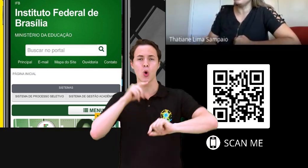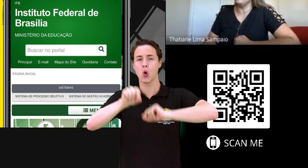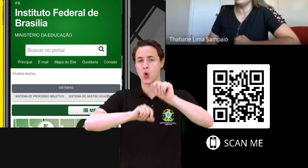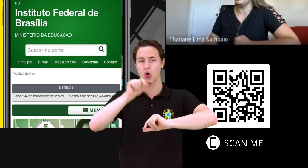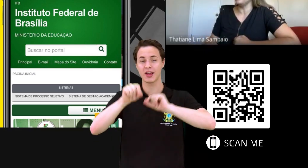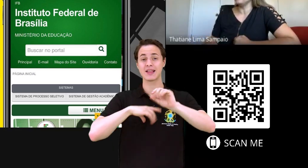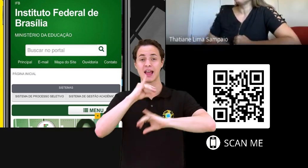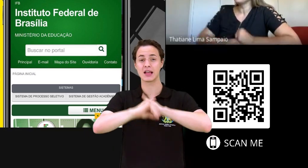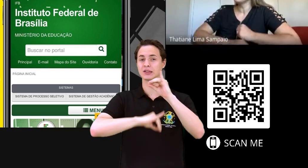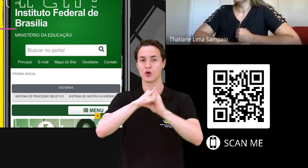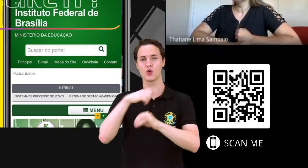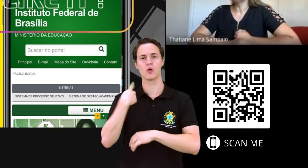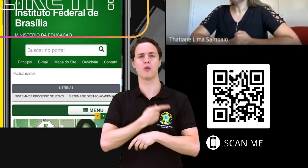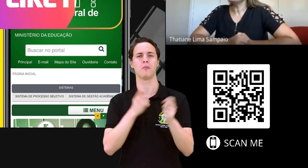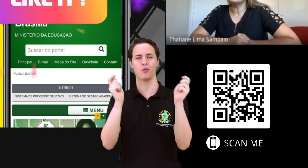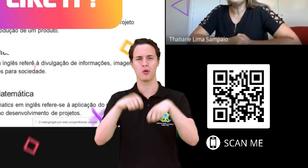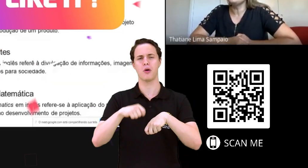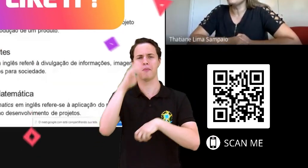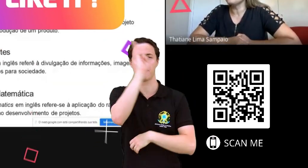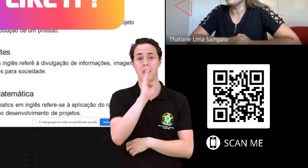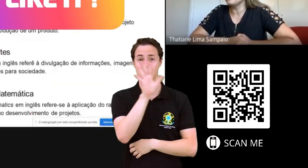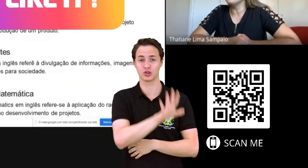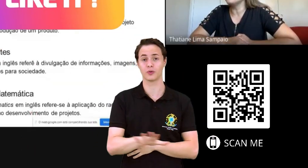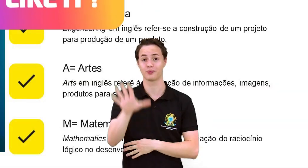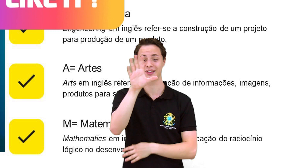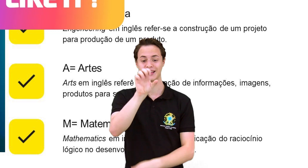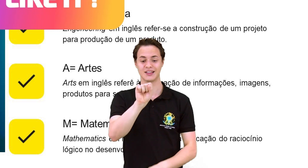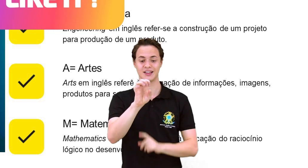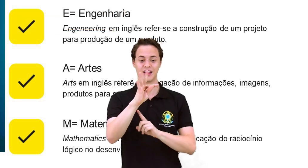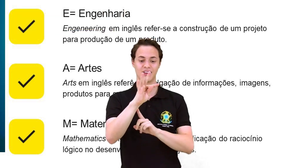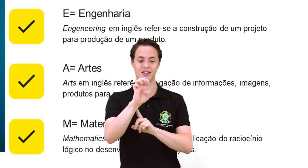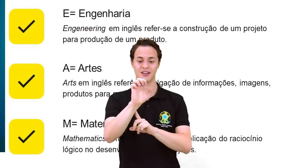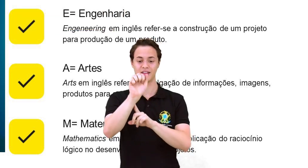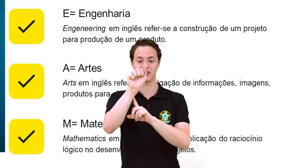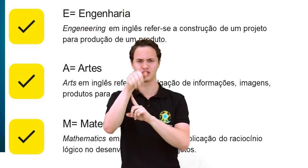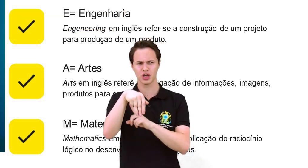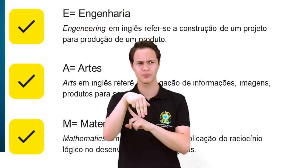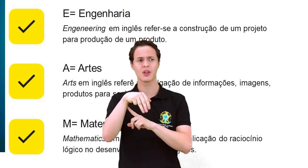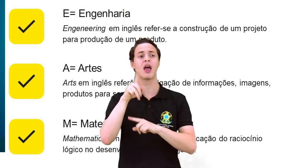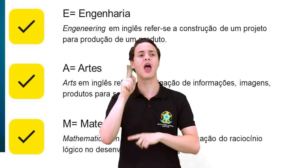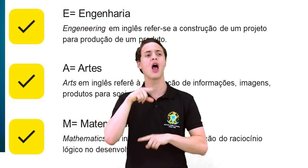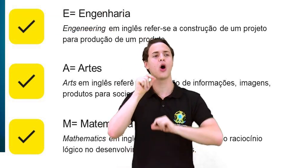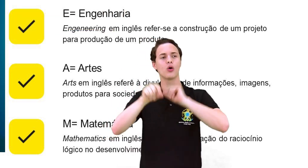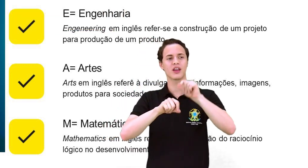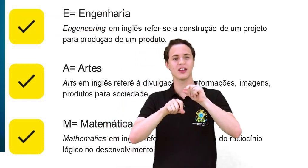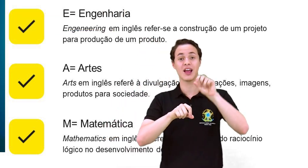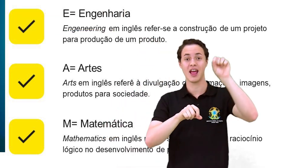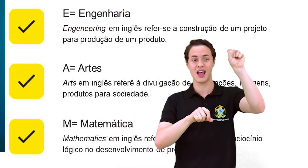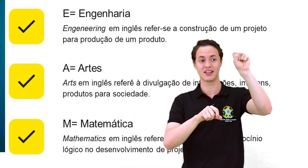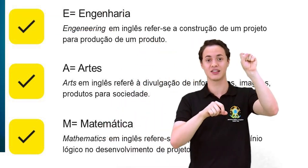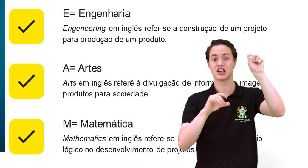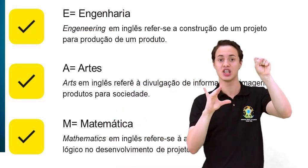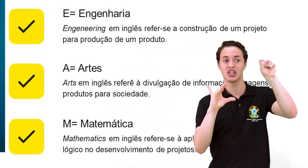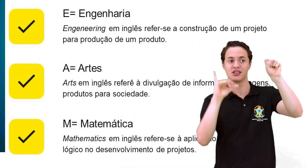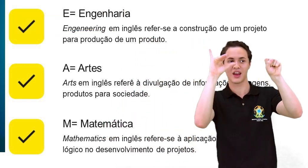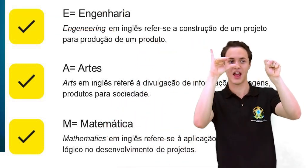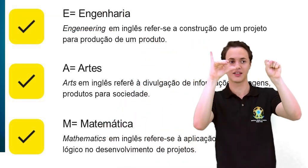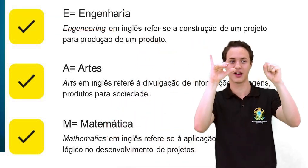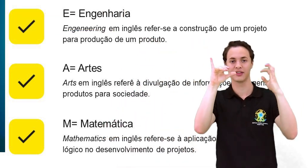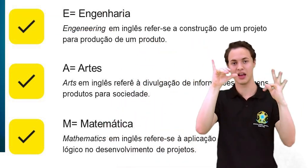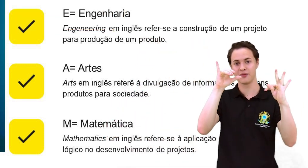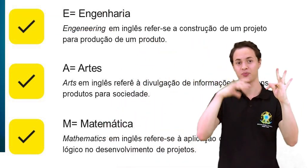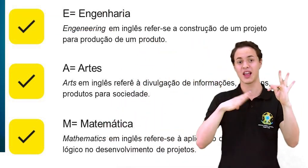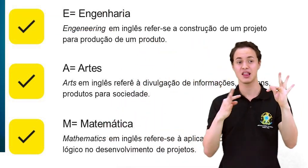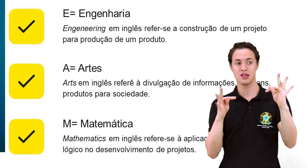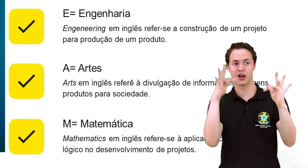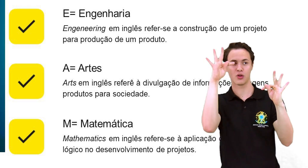Brasil inteiro. Então, o STEAM vem da palavra ciência, tecnologia, engenharia, arte e